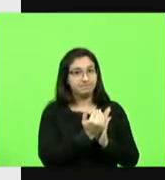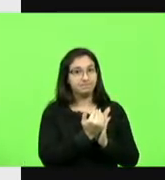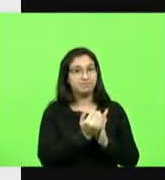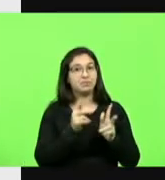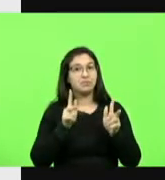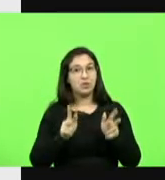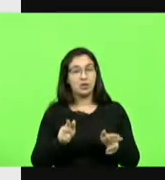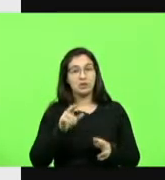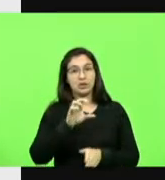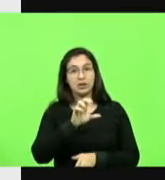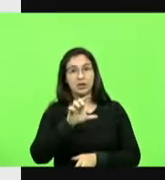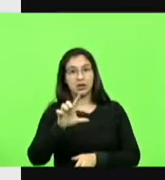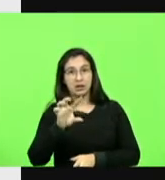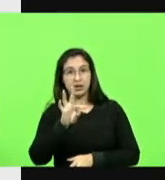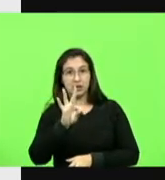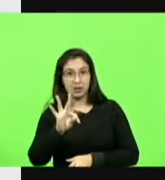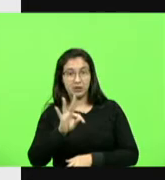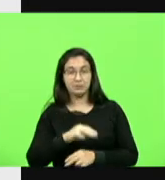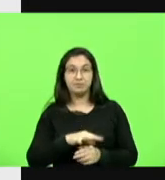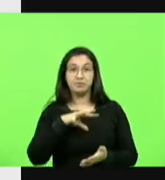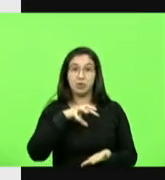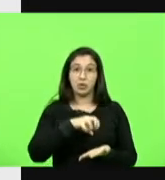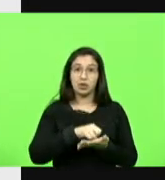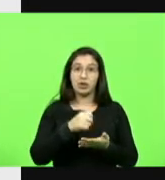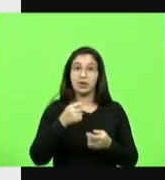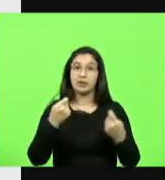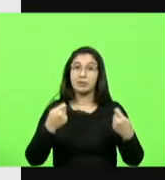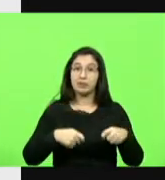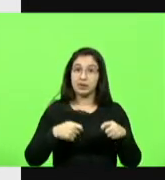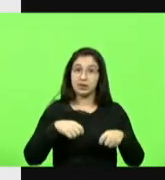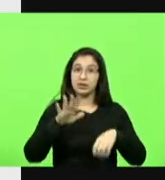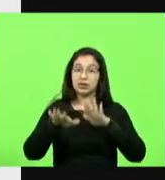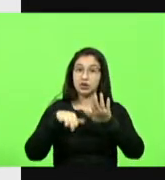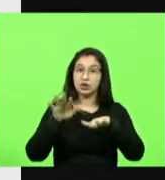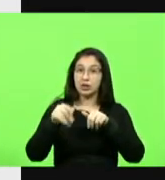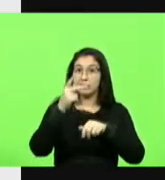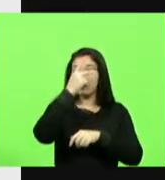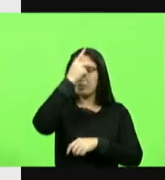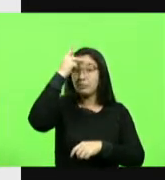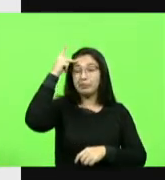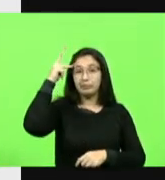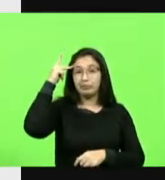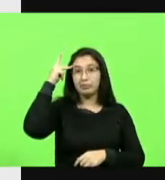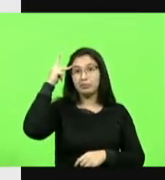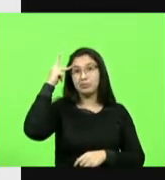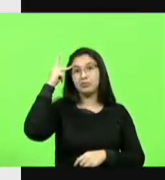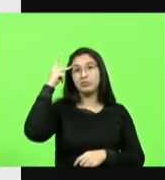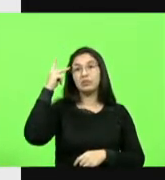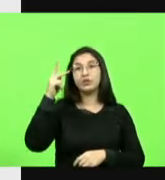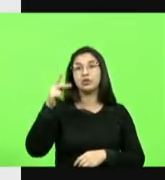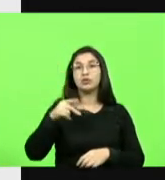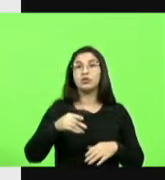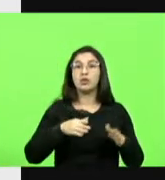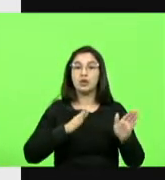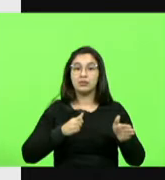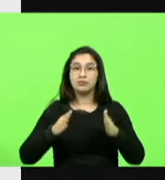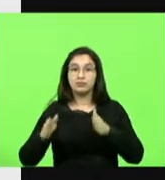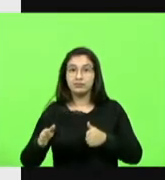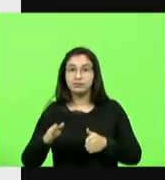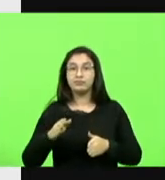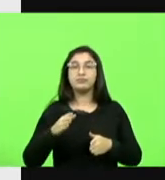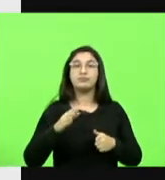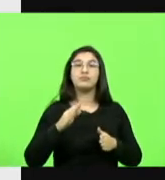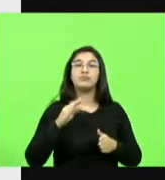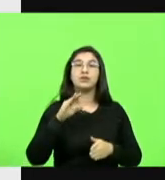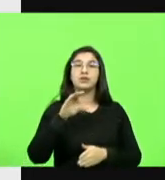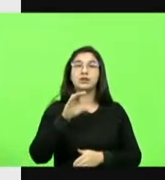CLT, está ali. A contratada deverá contratar pessoal diretamente em regime de consolidação